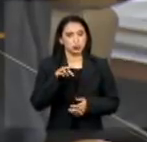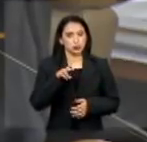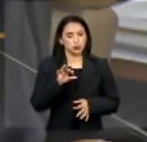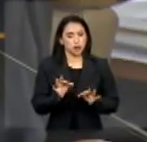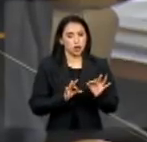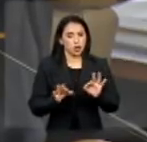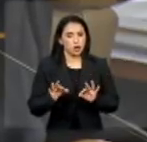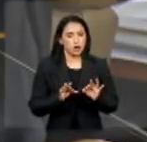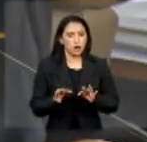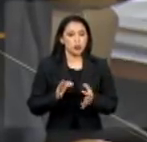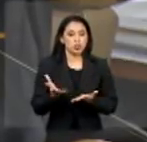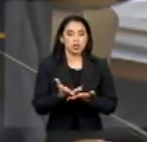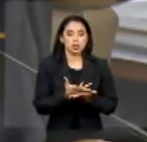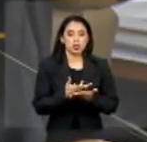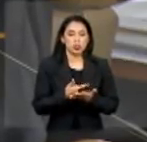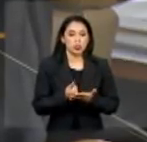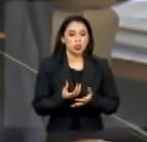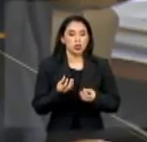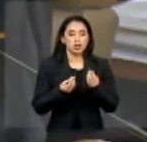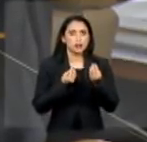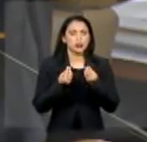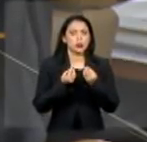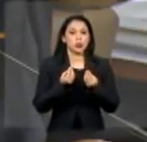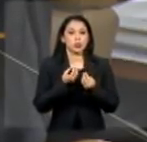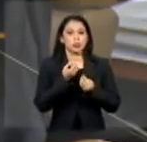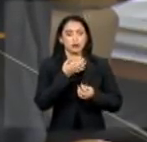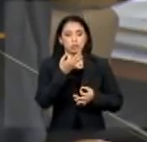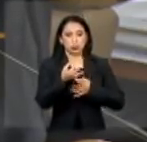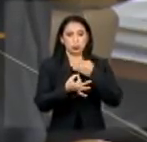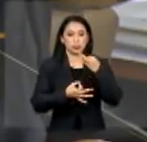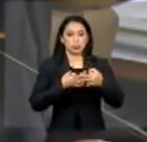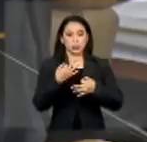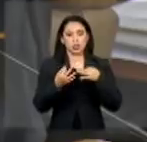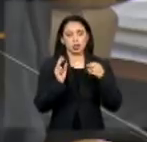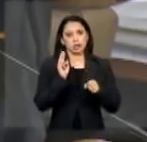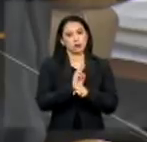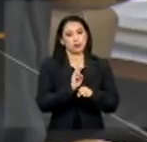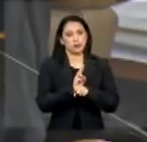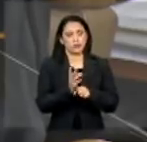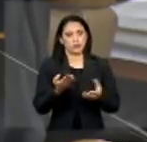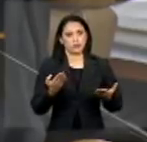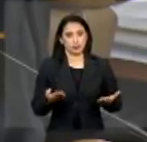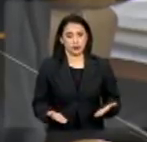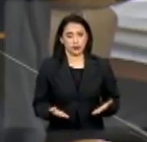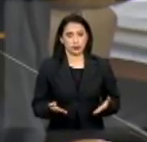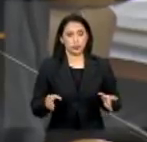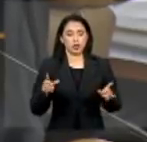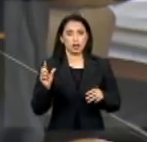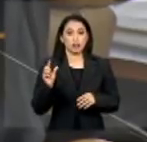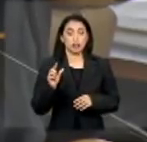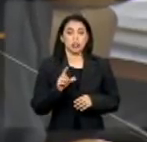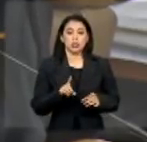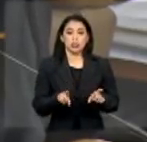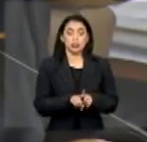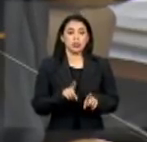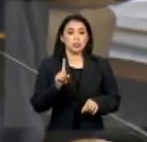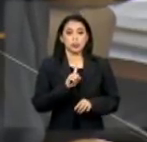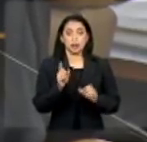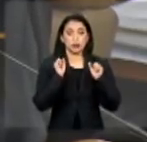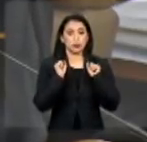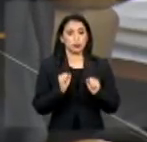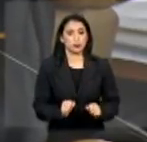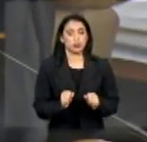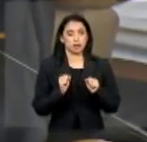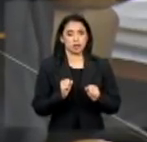colheita das argumentações de cada defesa tampouco potencializou para